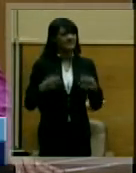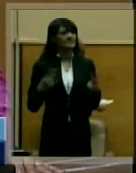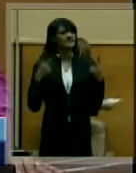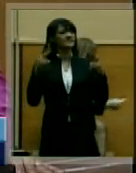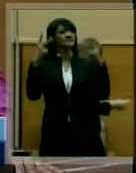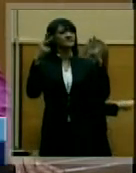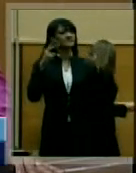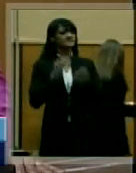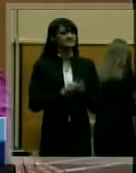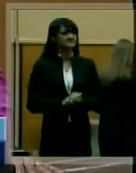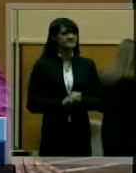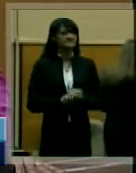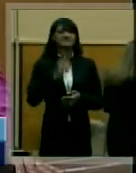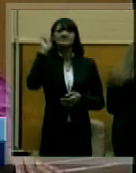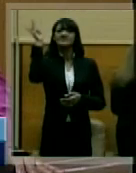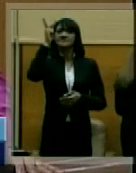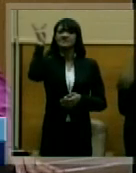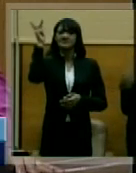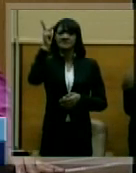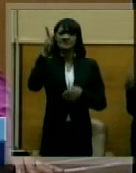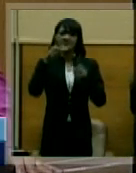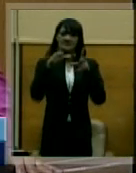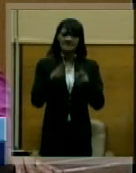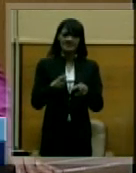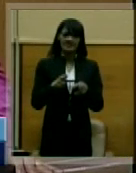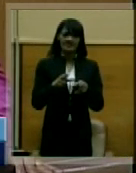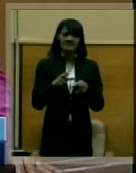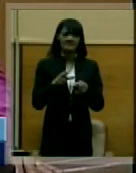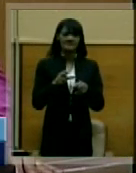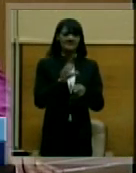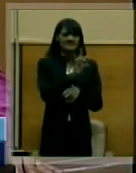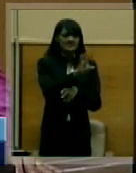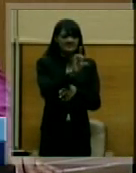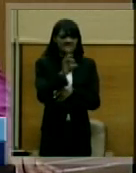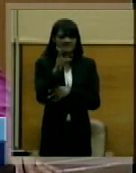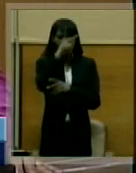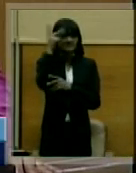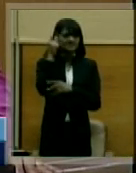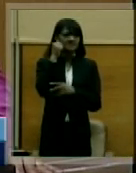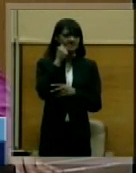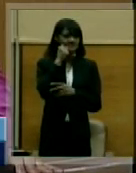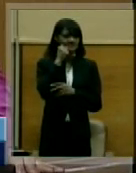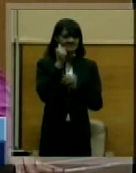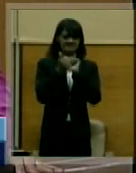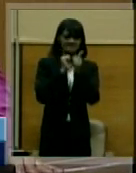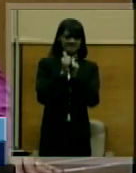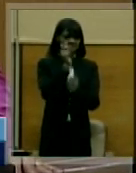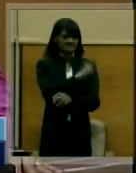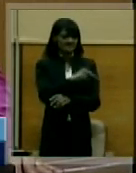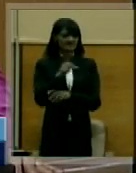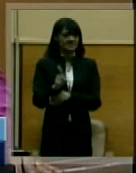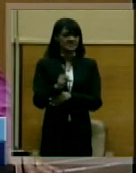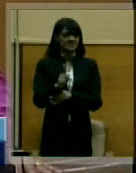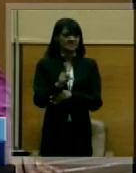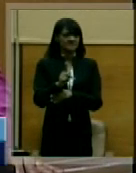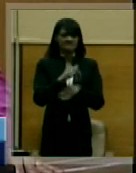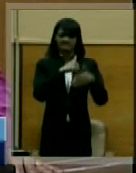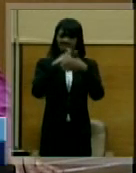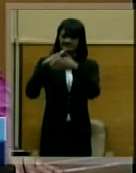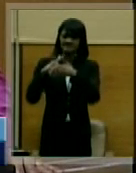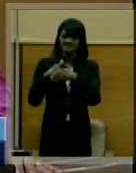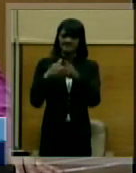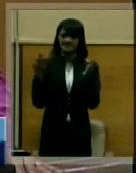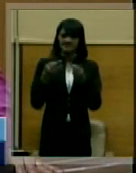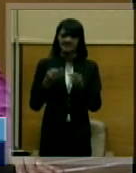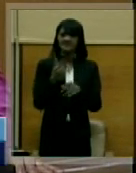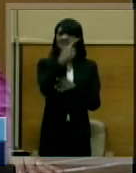sem vitoriosa. Histórias como a de Graziele, de Juliana, artistas, atletas, professoras, e lições de vida de